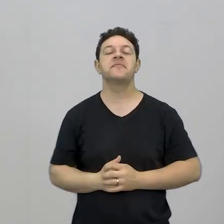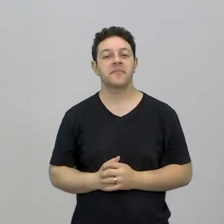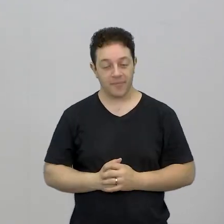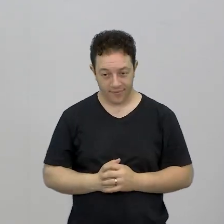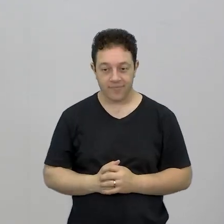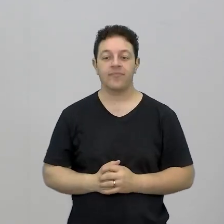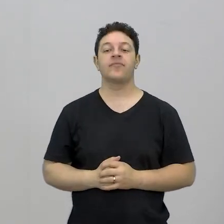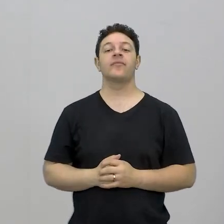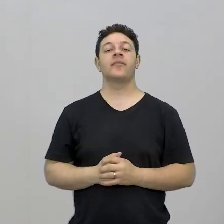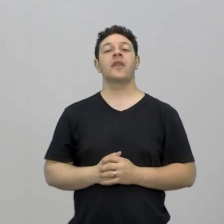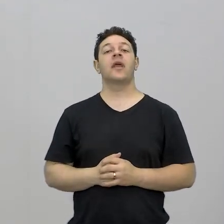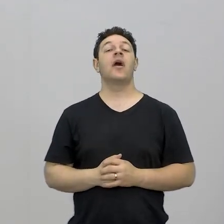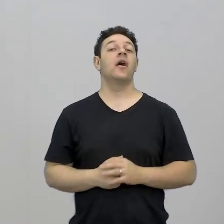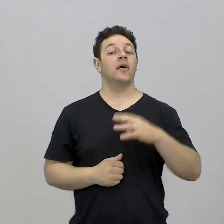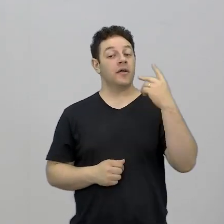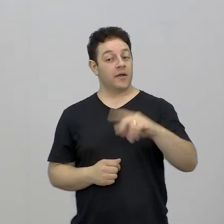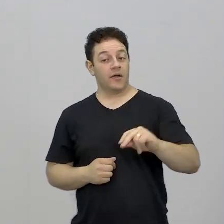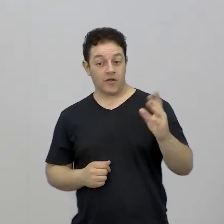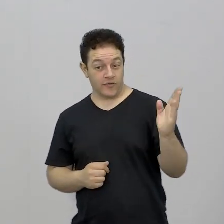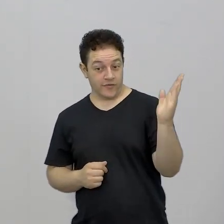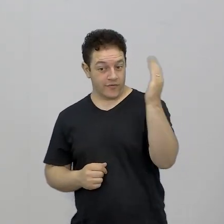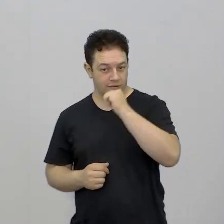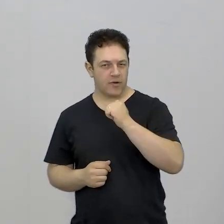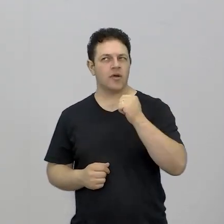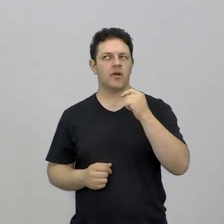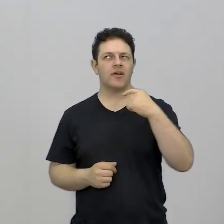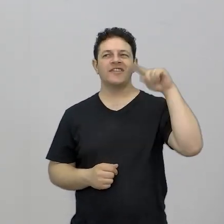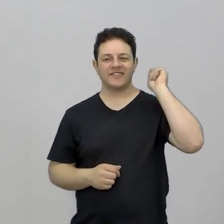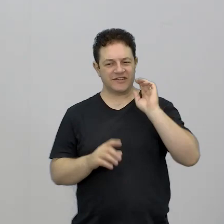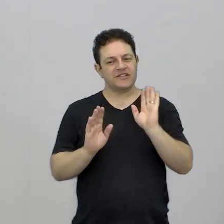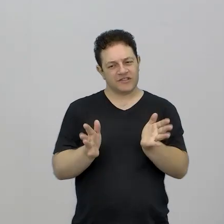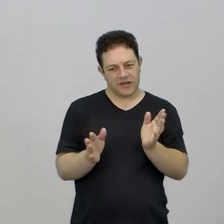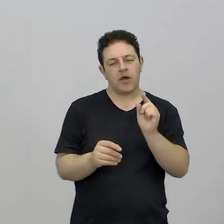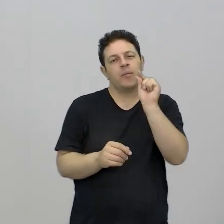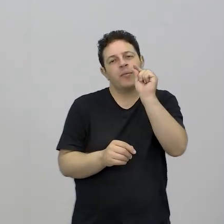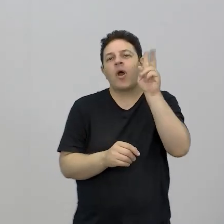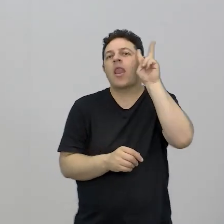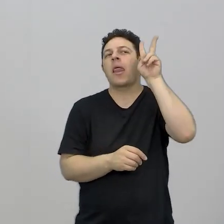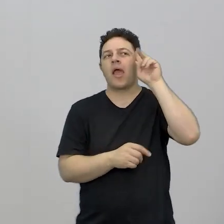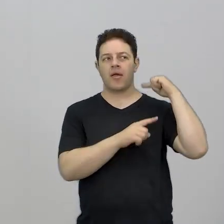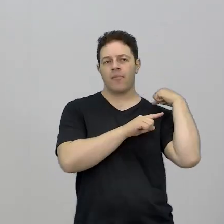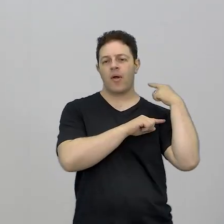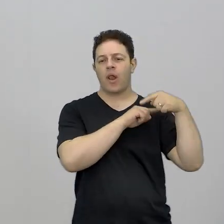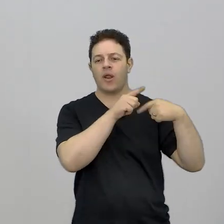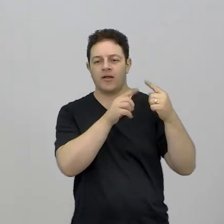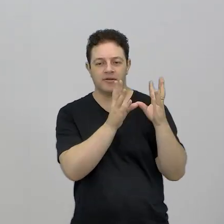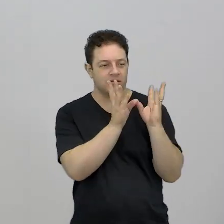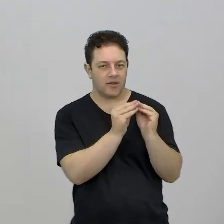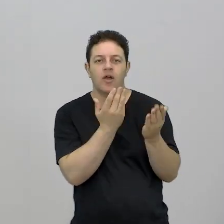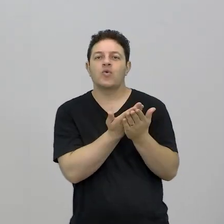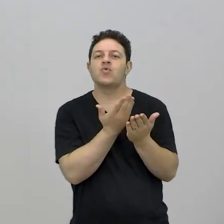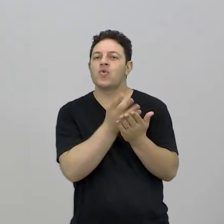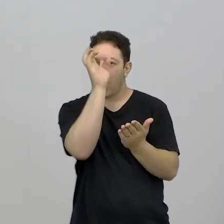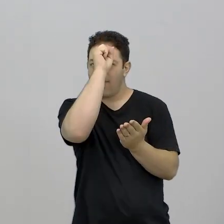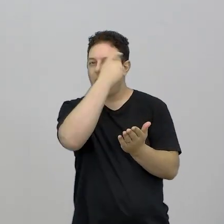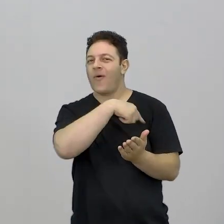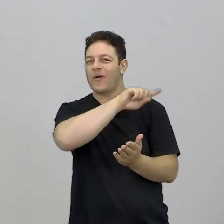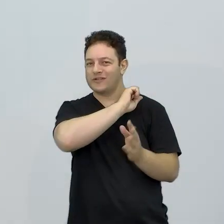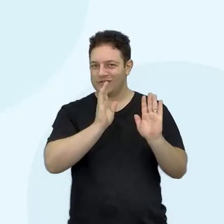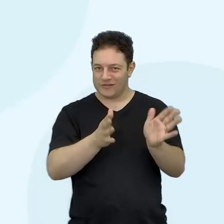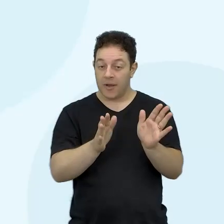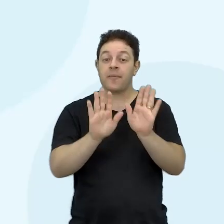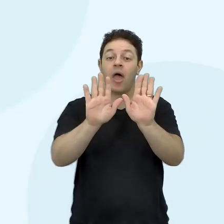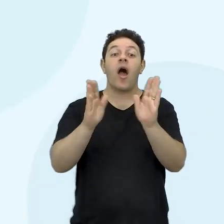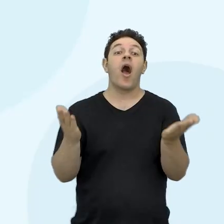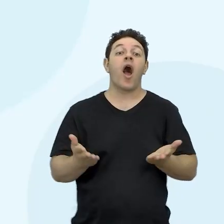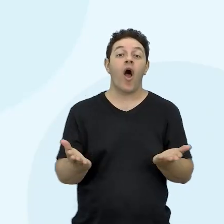né? Vamos fazer, então, a gente já fez mais ou menos, né, uma retrospectiva do que a gente viu na nossa última aula, mas